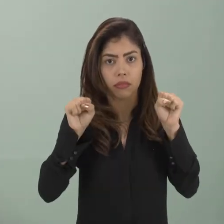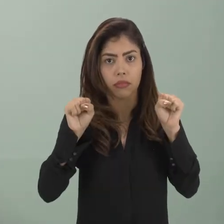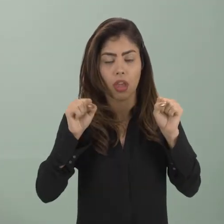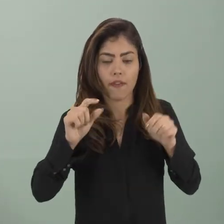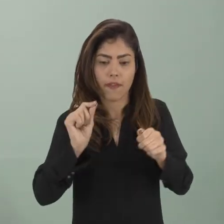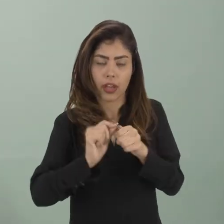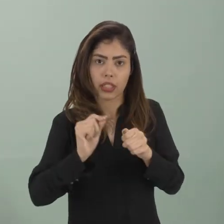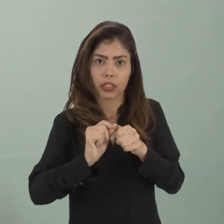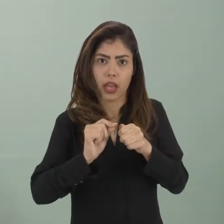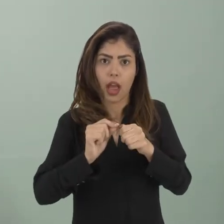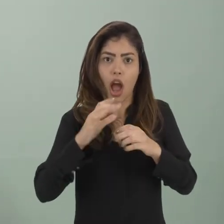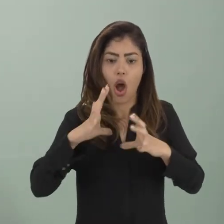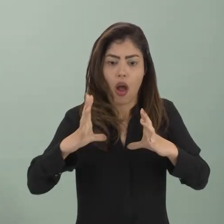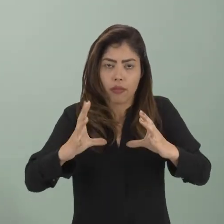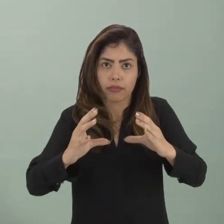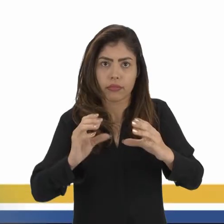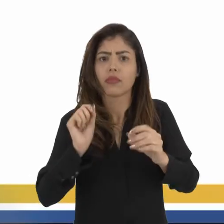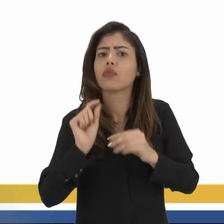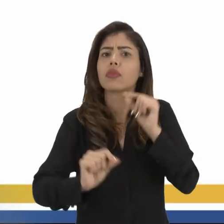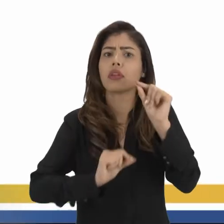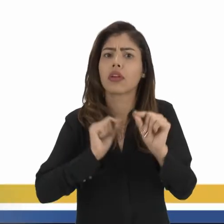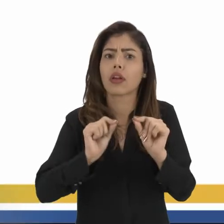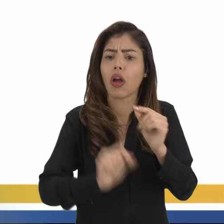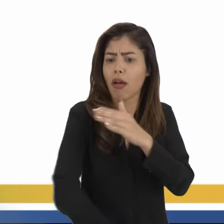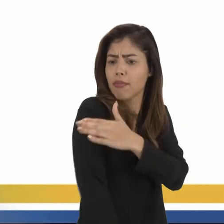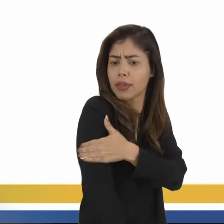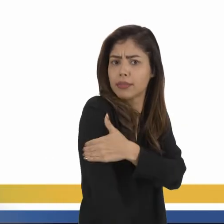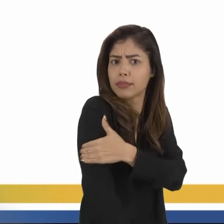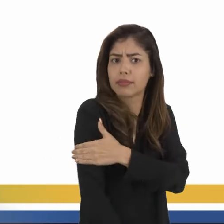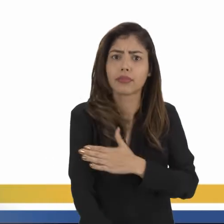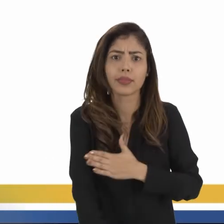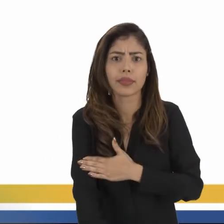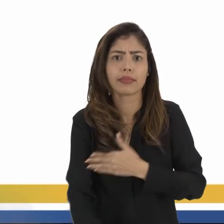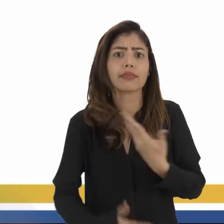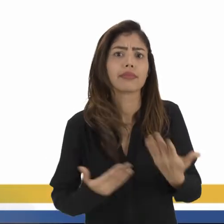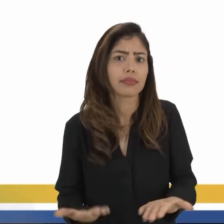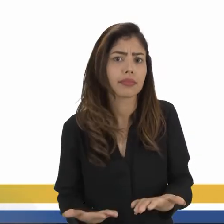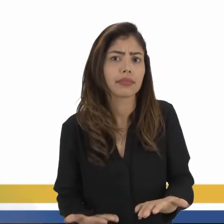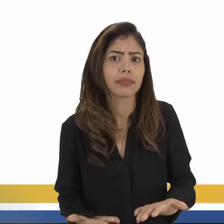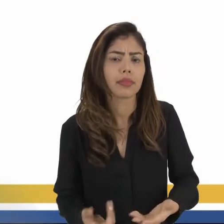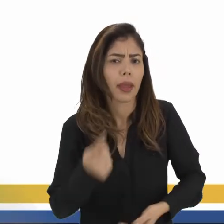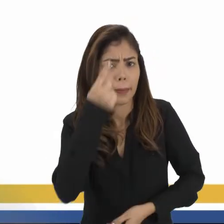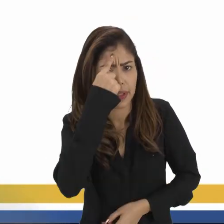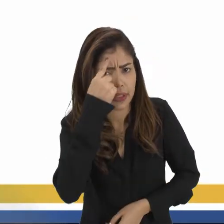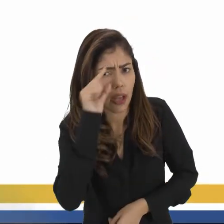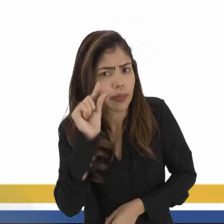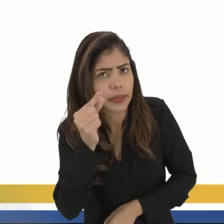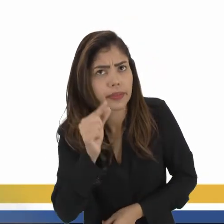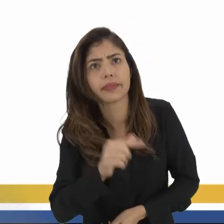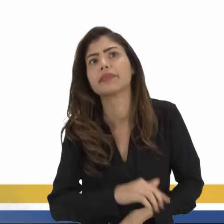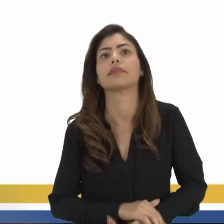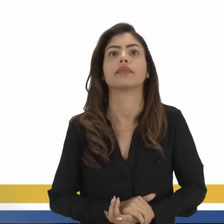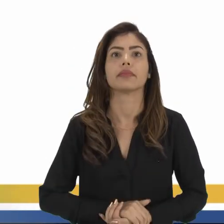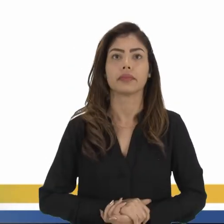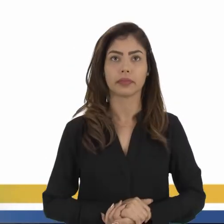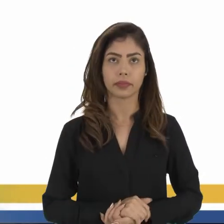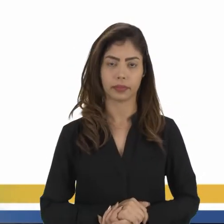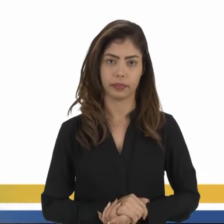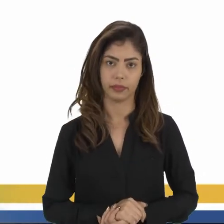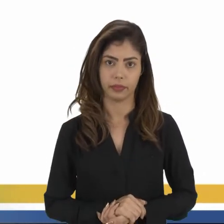a contração de quem? Do bíceps ou do tríceps? Vamos pensar um pouquinho sobre isso.